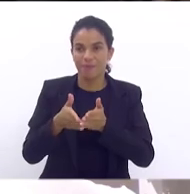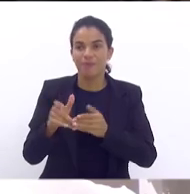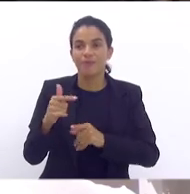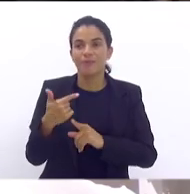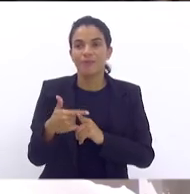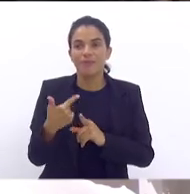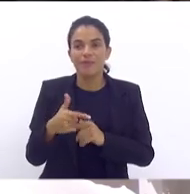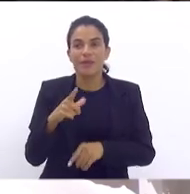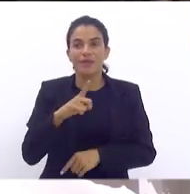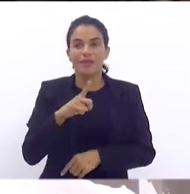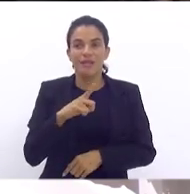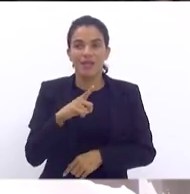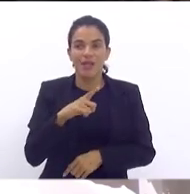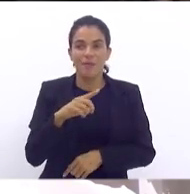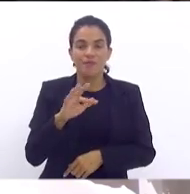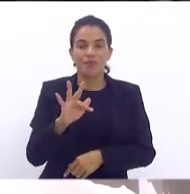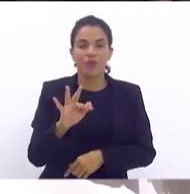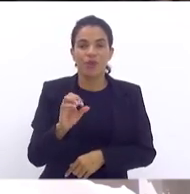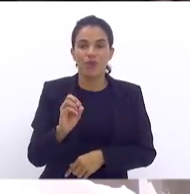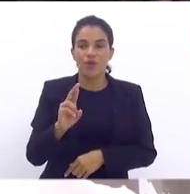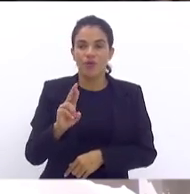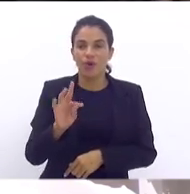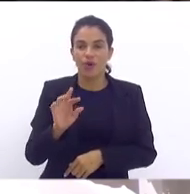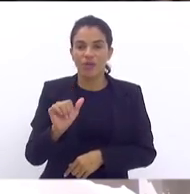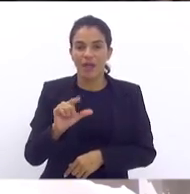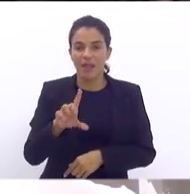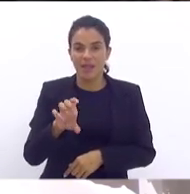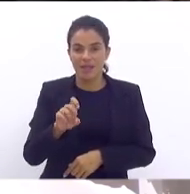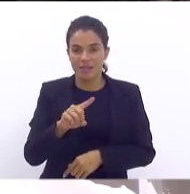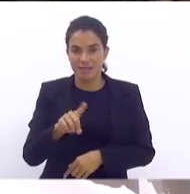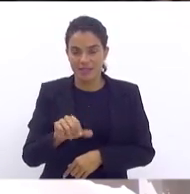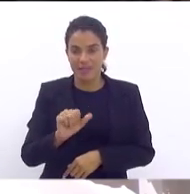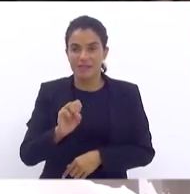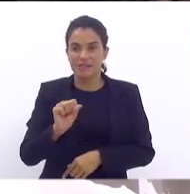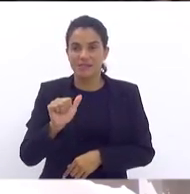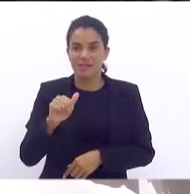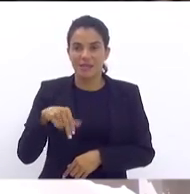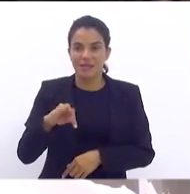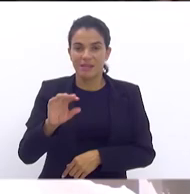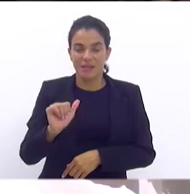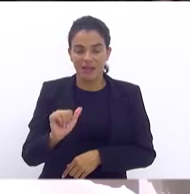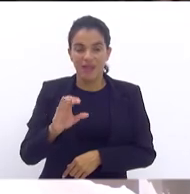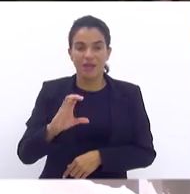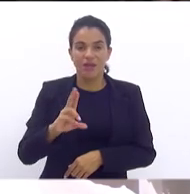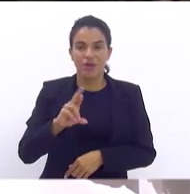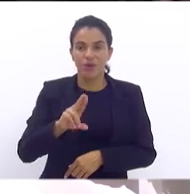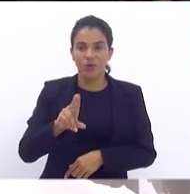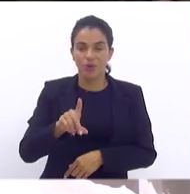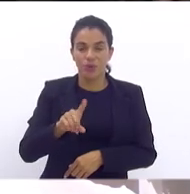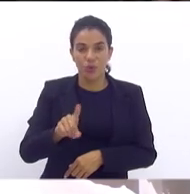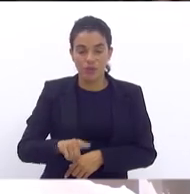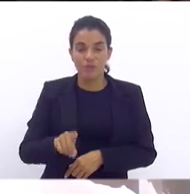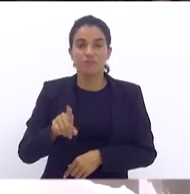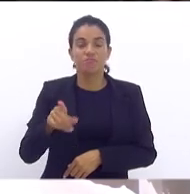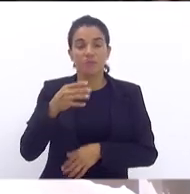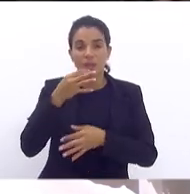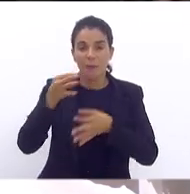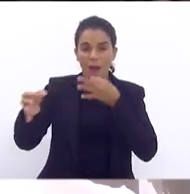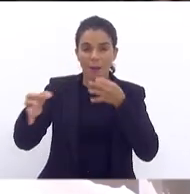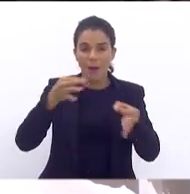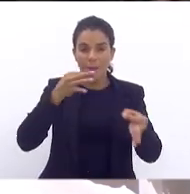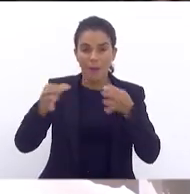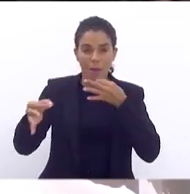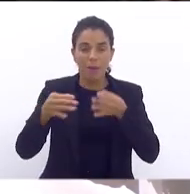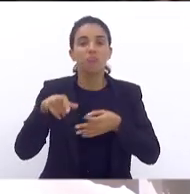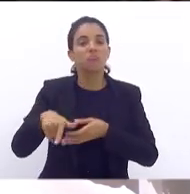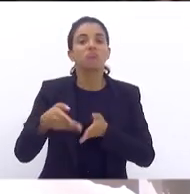Fortaleza de Santa Cruz, ela emitiu disparos de alerta, disparos de advertência, mas a embarcação continuou navegando.